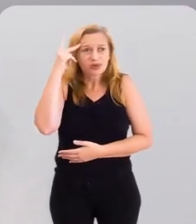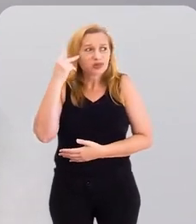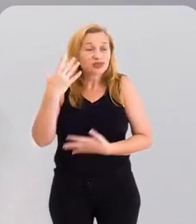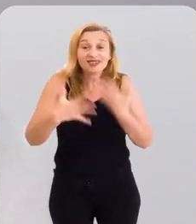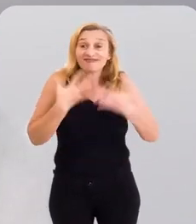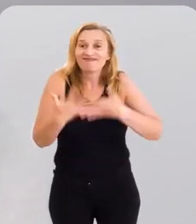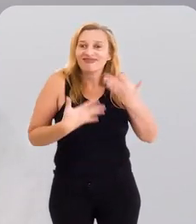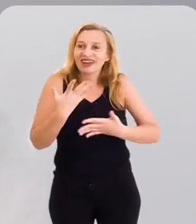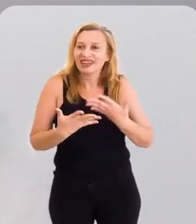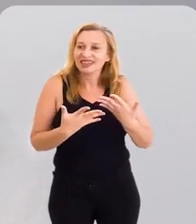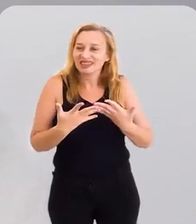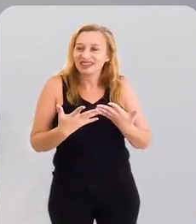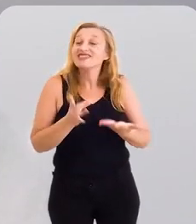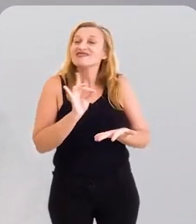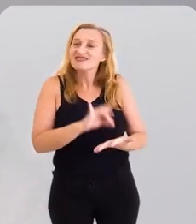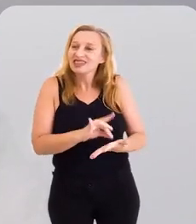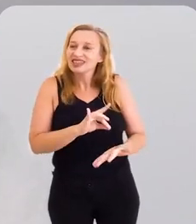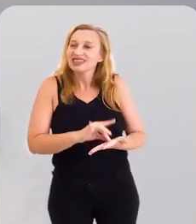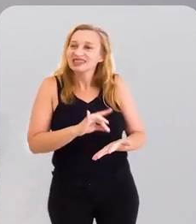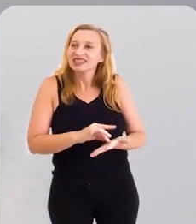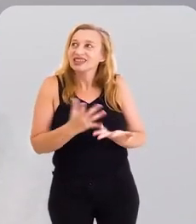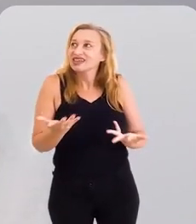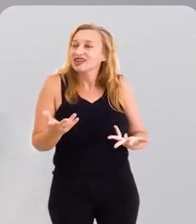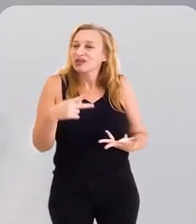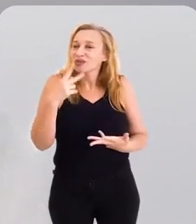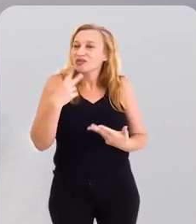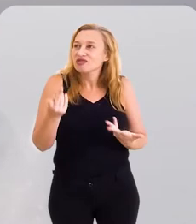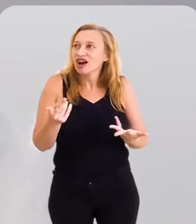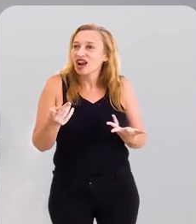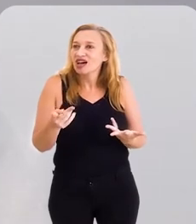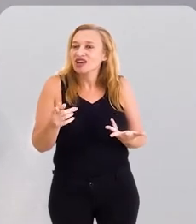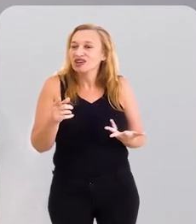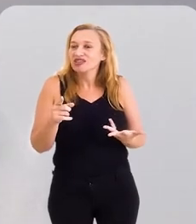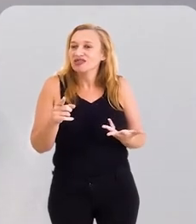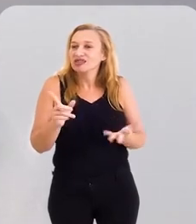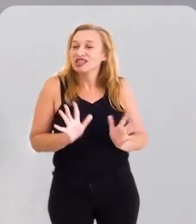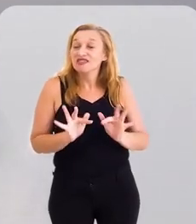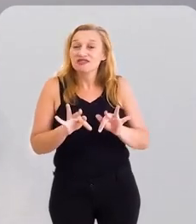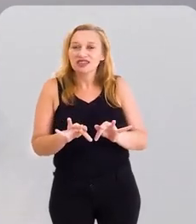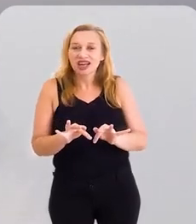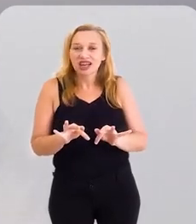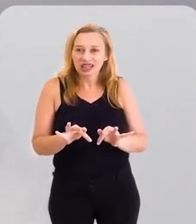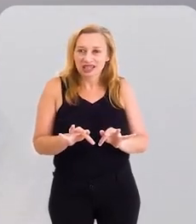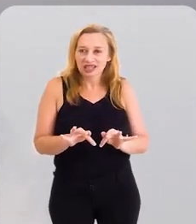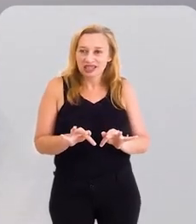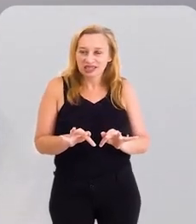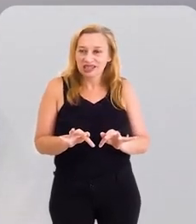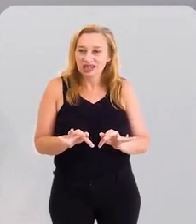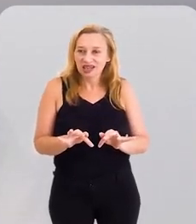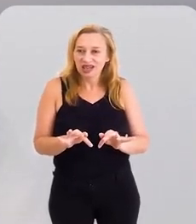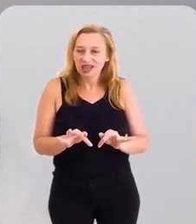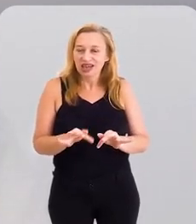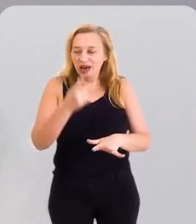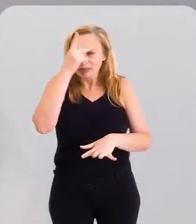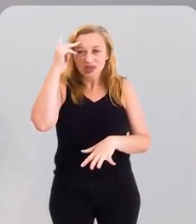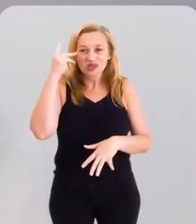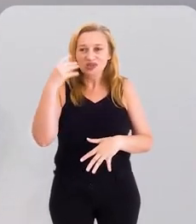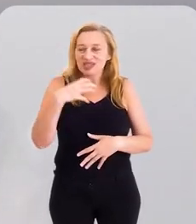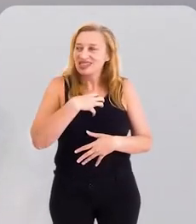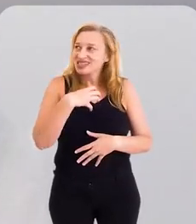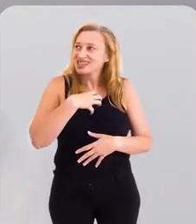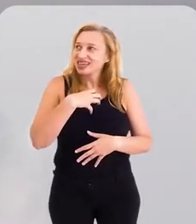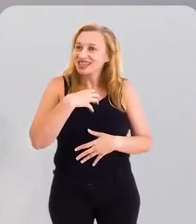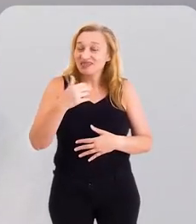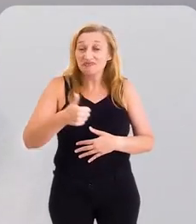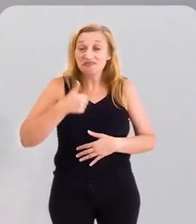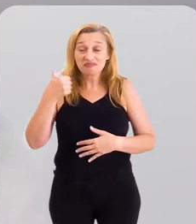muito gratas e se tornam realmente, como se diz aí no mercado, você fideliza o cliente, porque a pessoa se